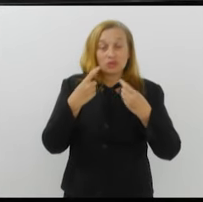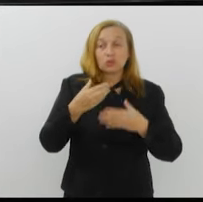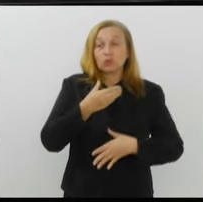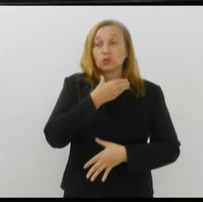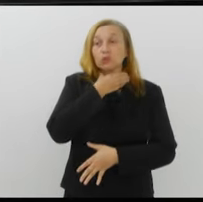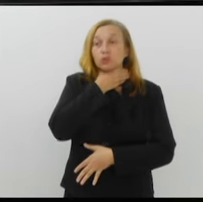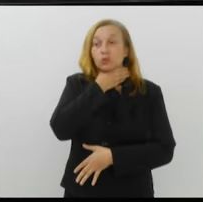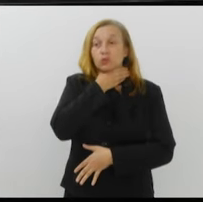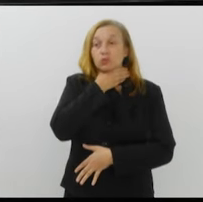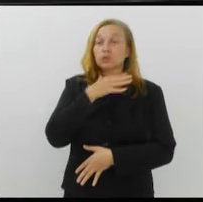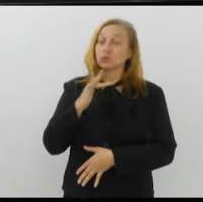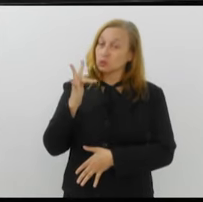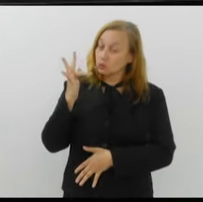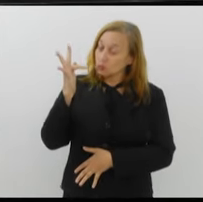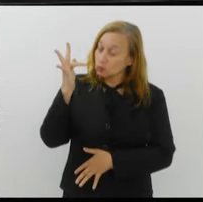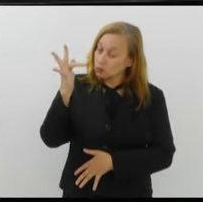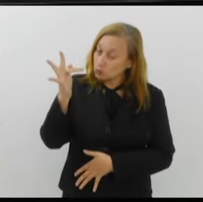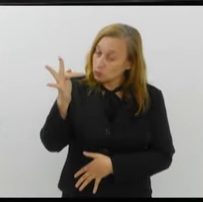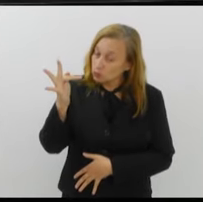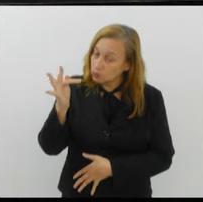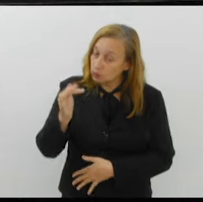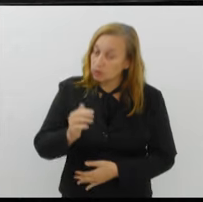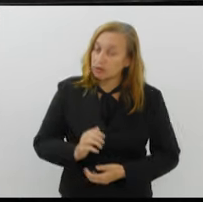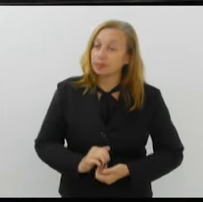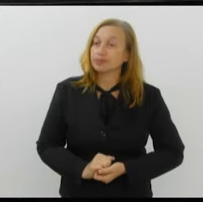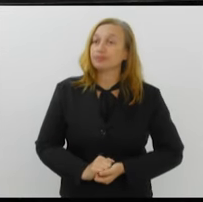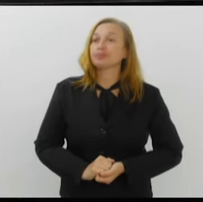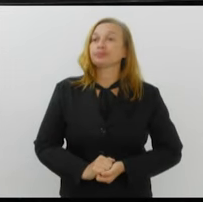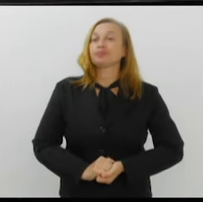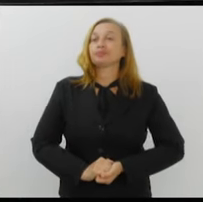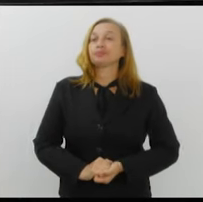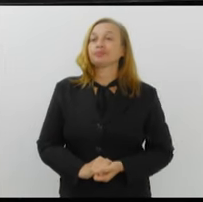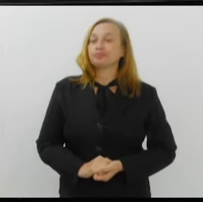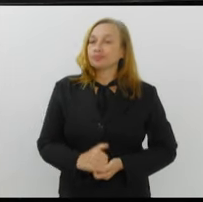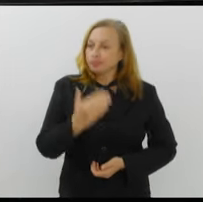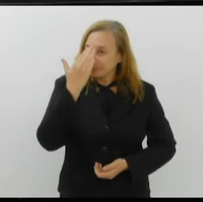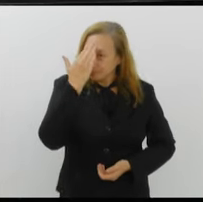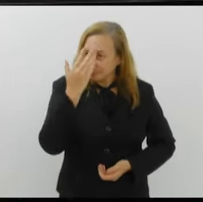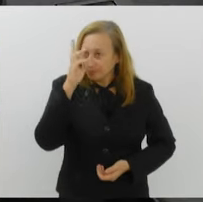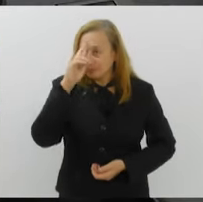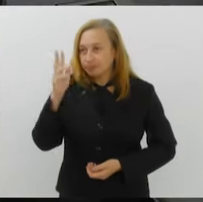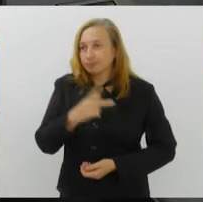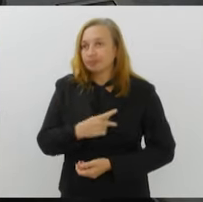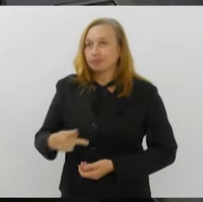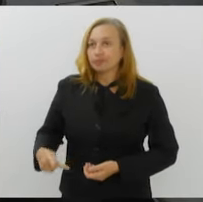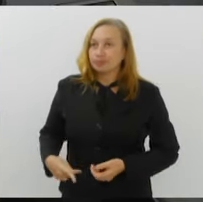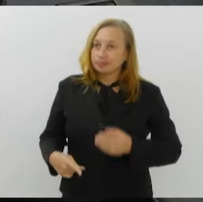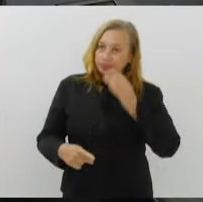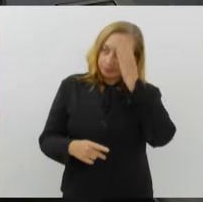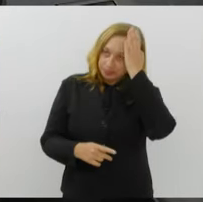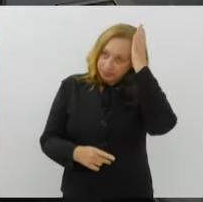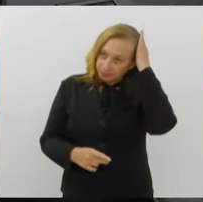se aproximando a passos galopantes. Muito obrigado, senhor presidente.